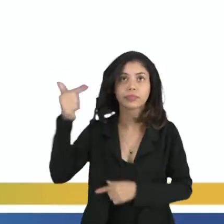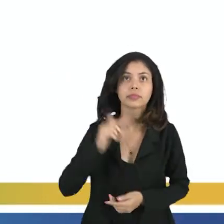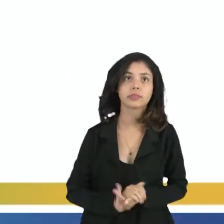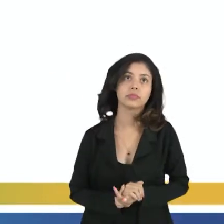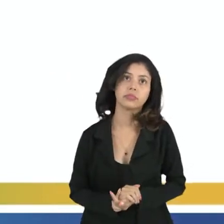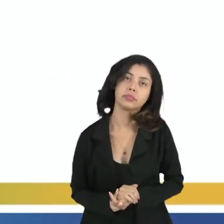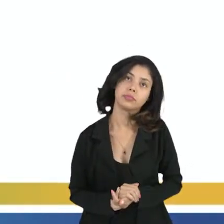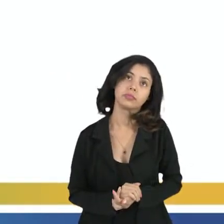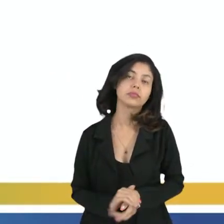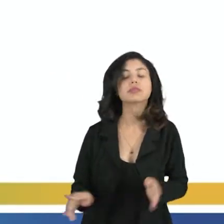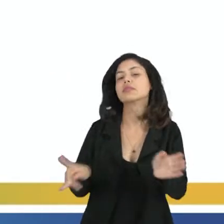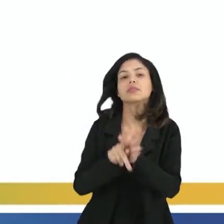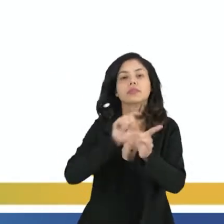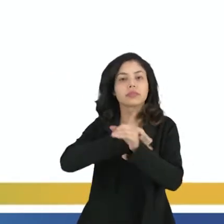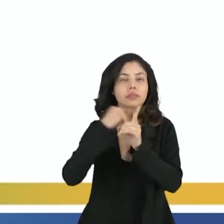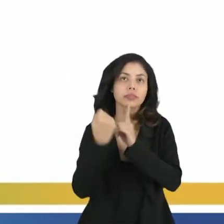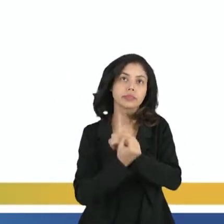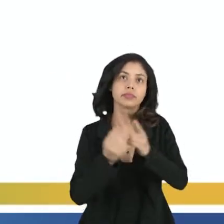Então,